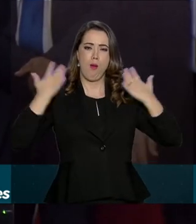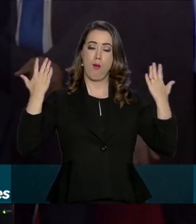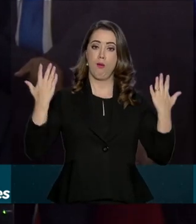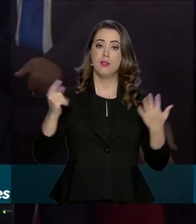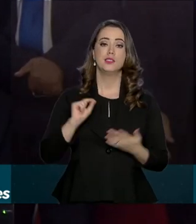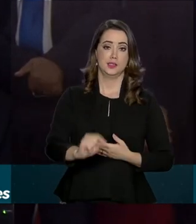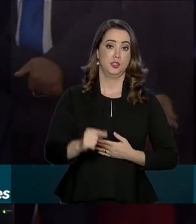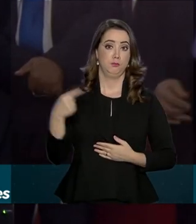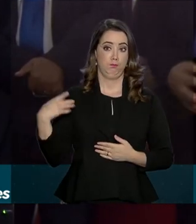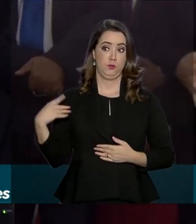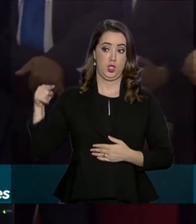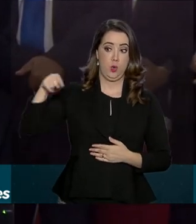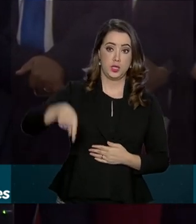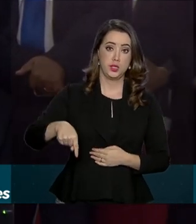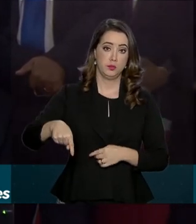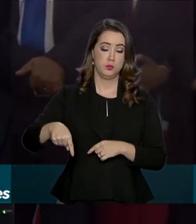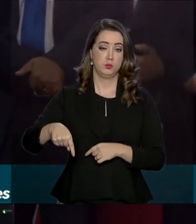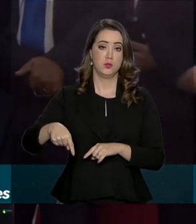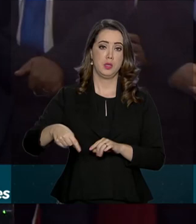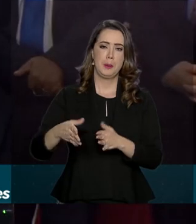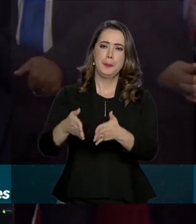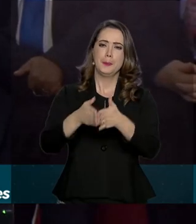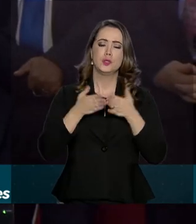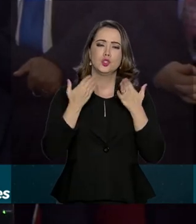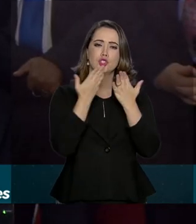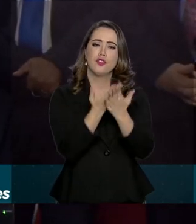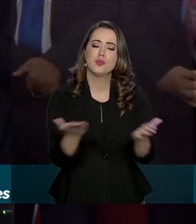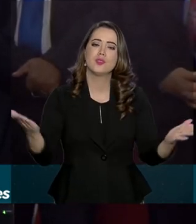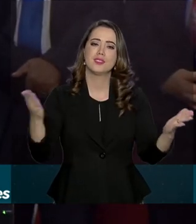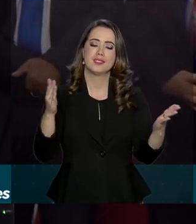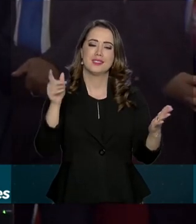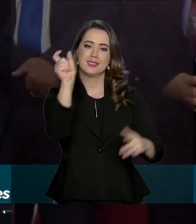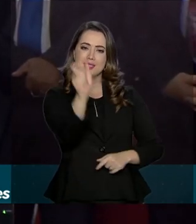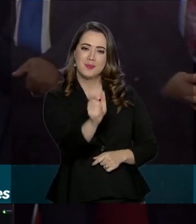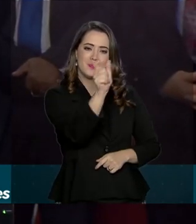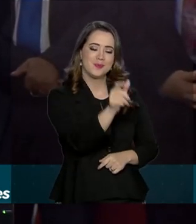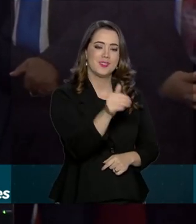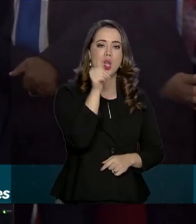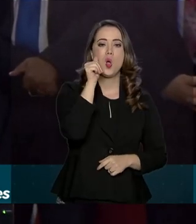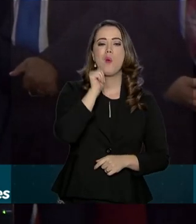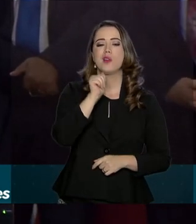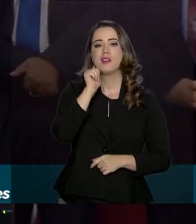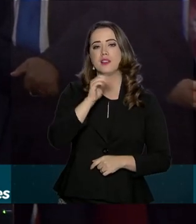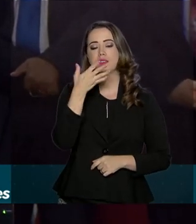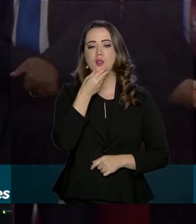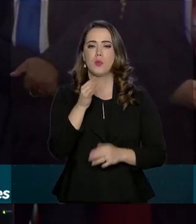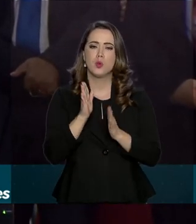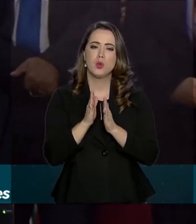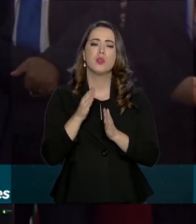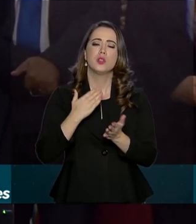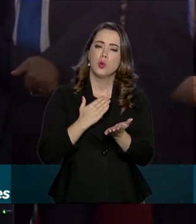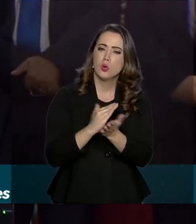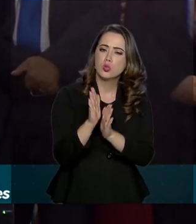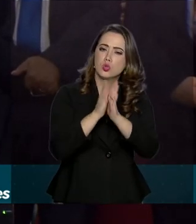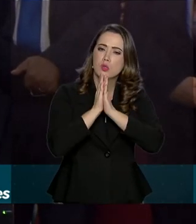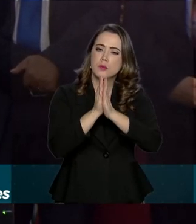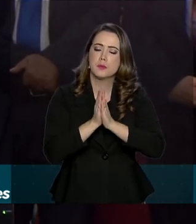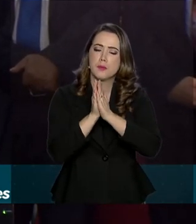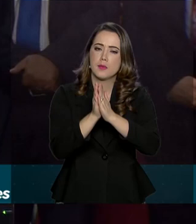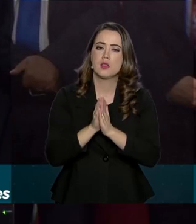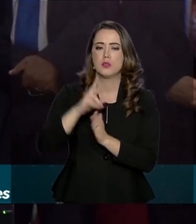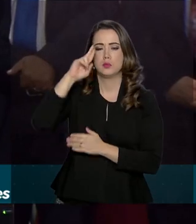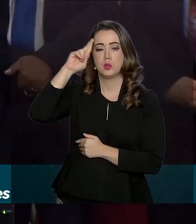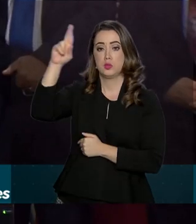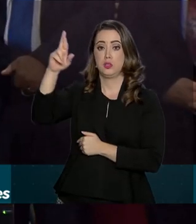aqui pedir a todos os senhores e as senhoras que continuem orando pelas autoridades do